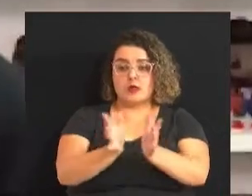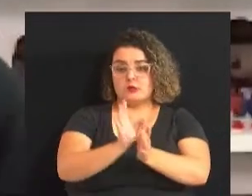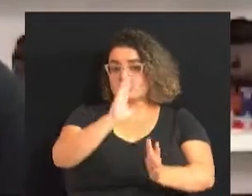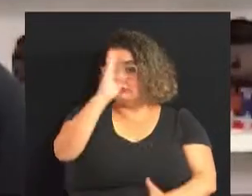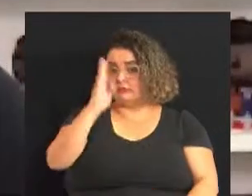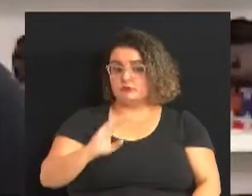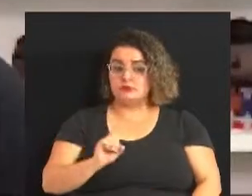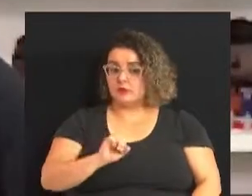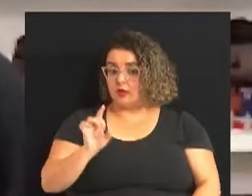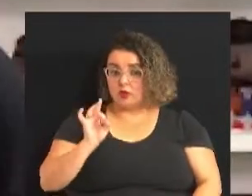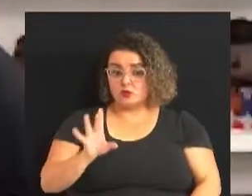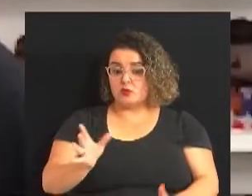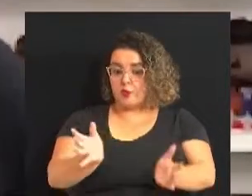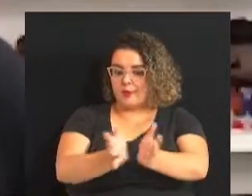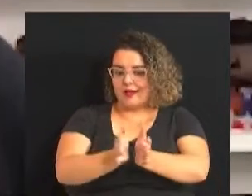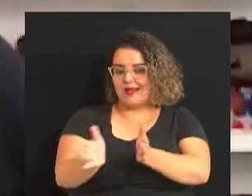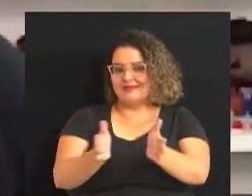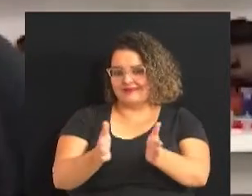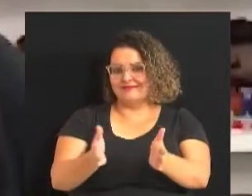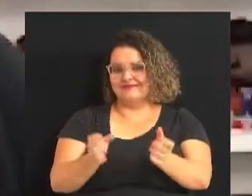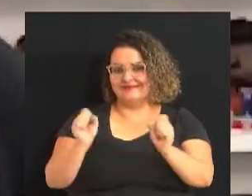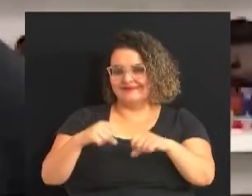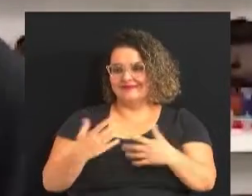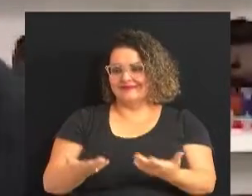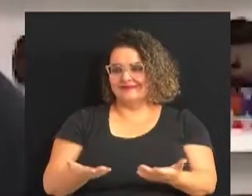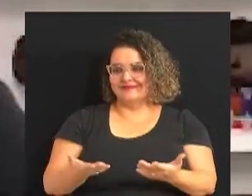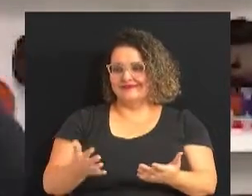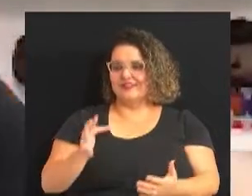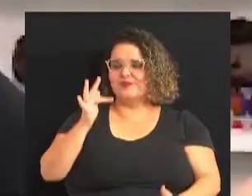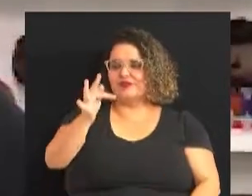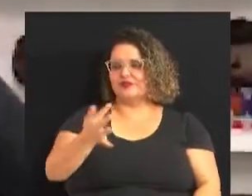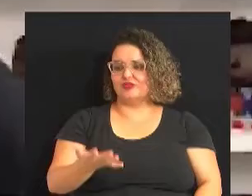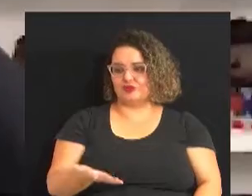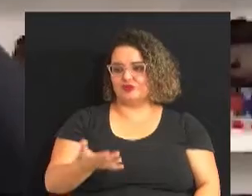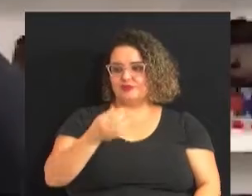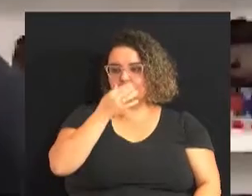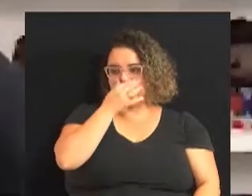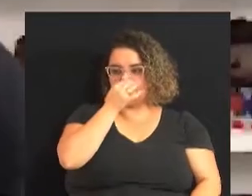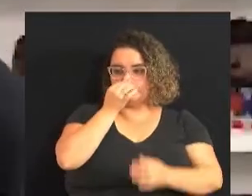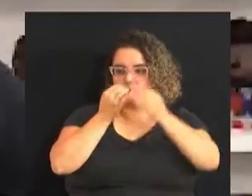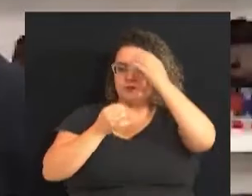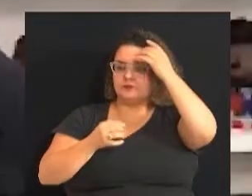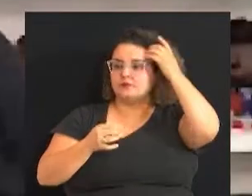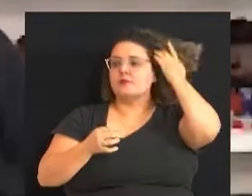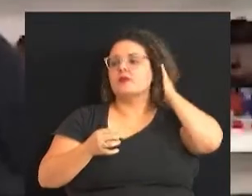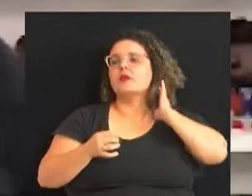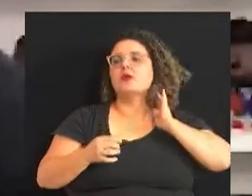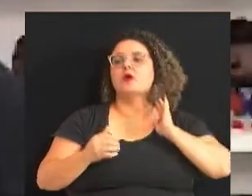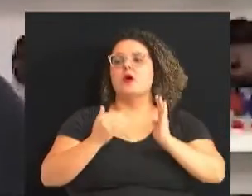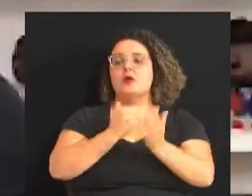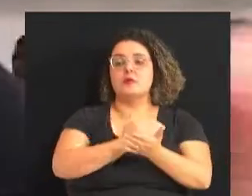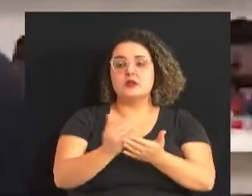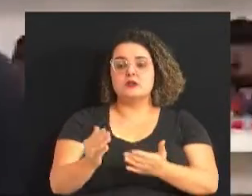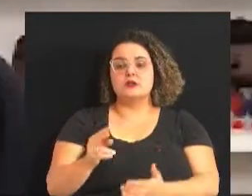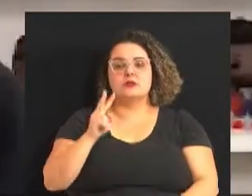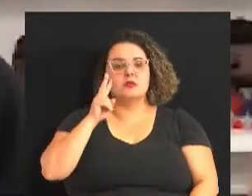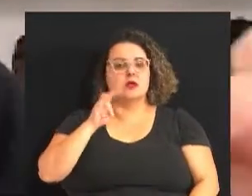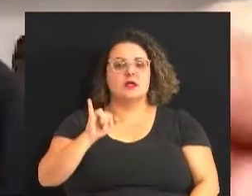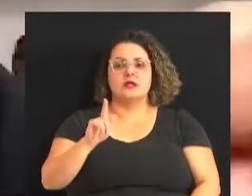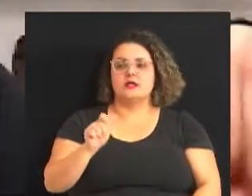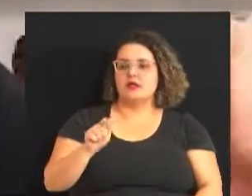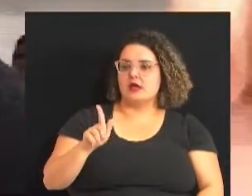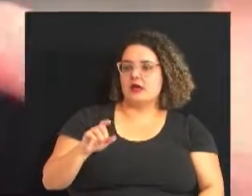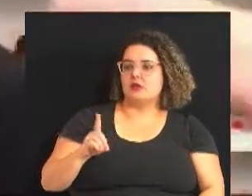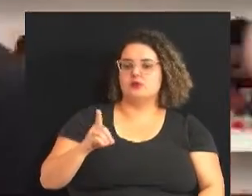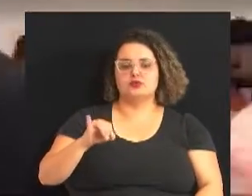para a seleção daquele momento, e sim para a seleção do futuro. Então foi ele que começou a olhar para Iago, para Didi, para Gui Santos,